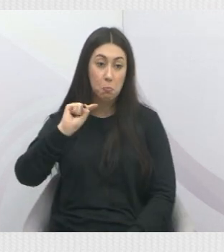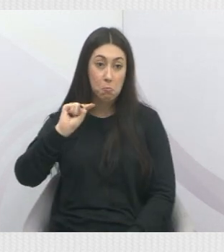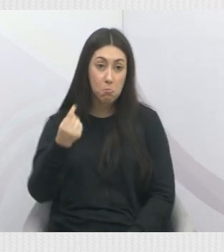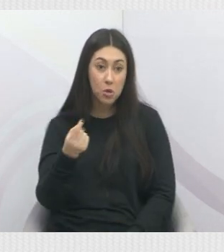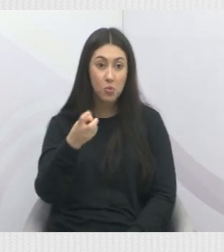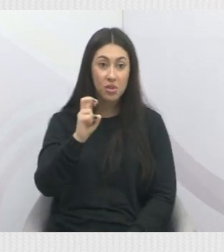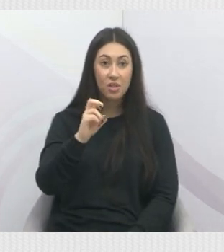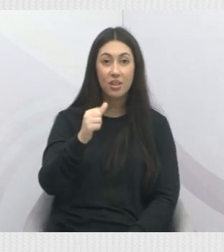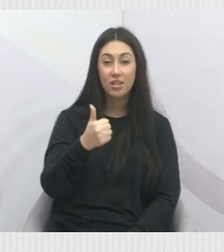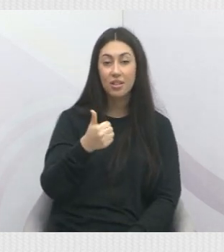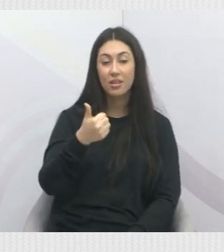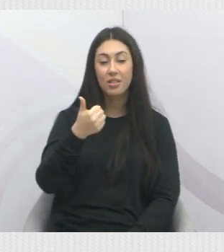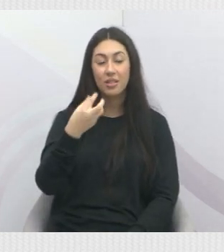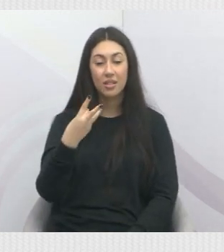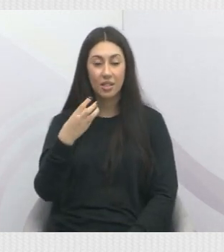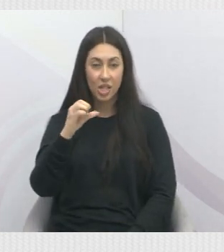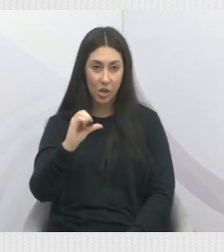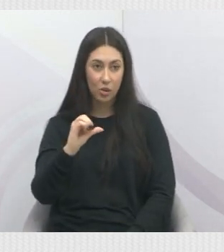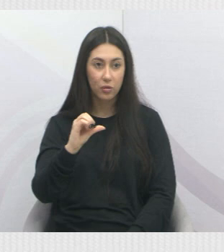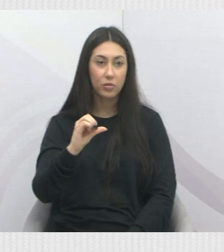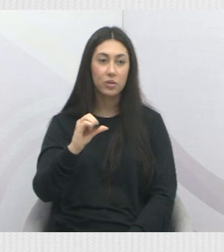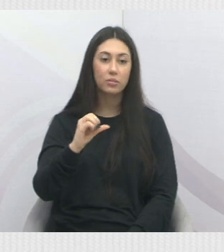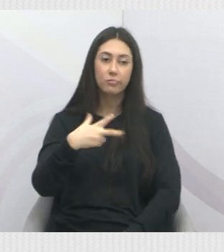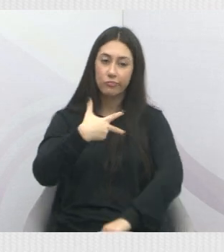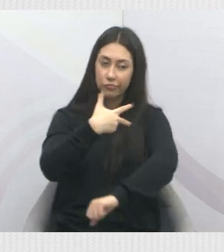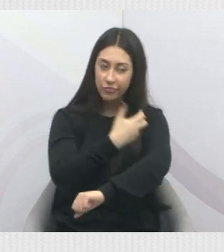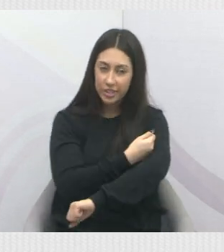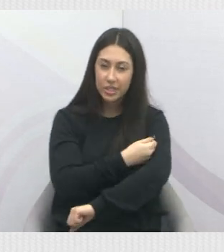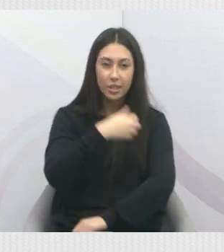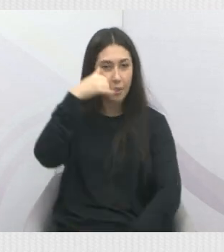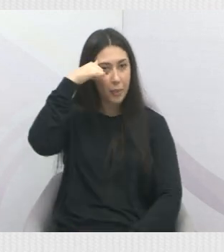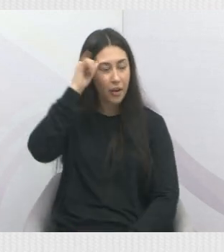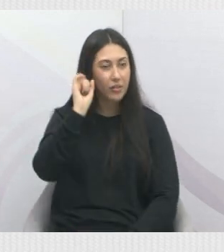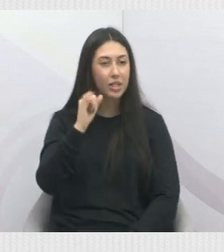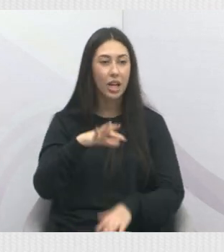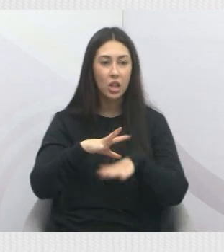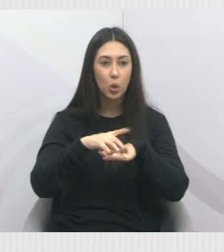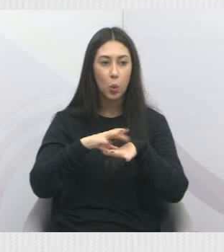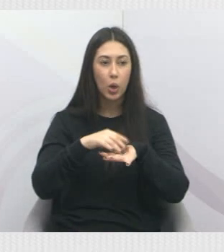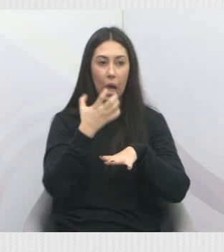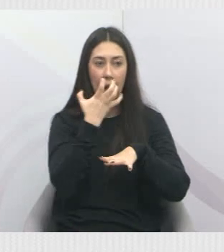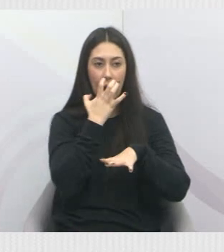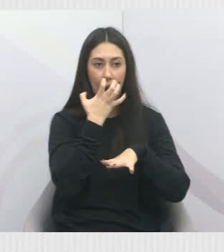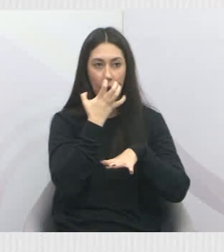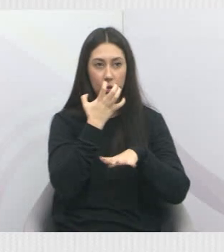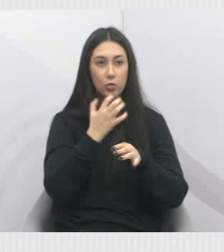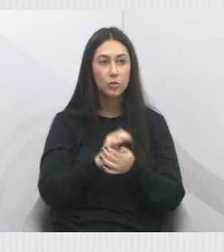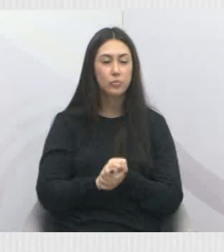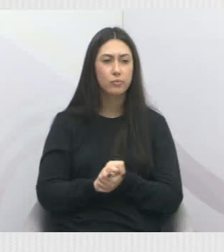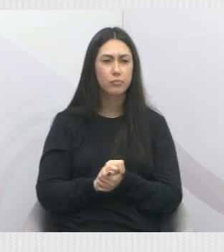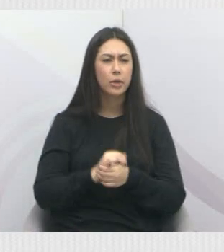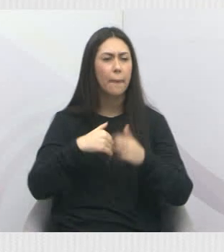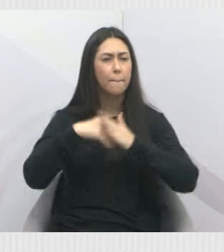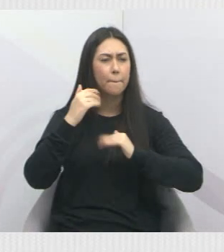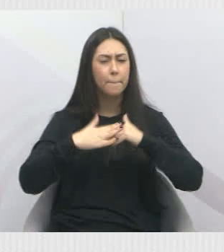1.839 vacinas no primeiro quadrimestre de 2022. Ações educativas, tivemos no primeiro